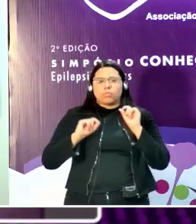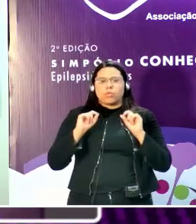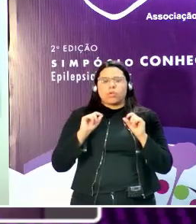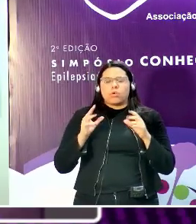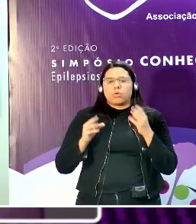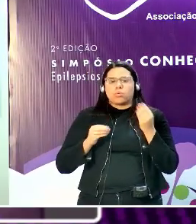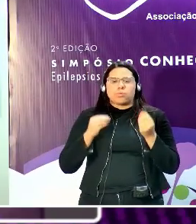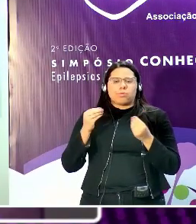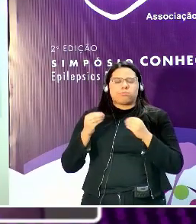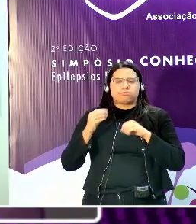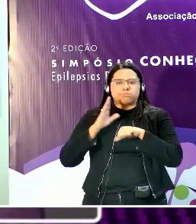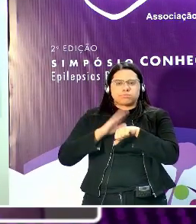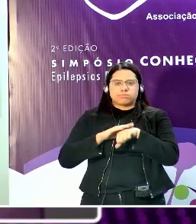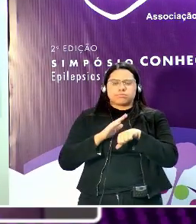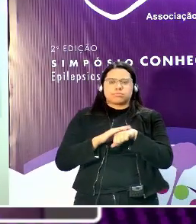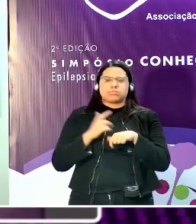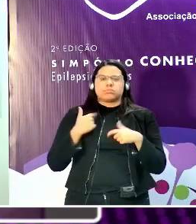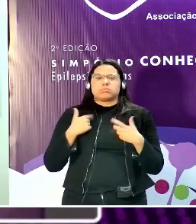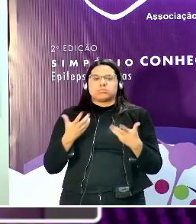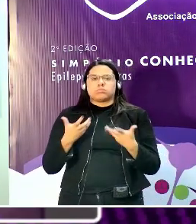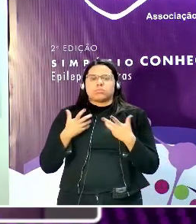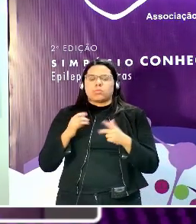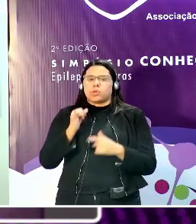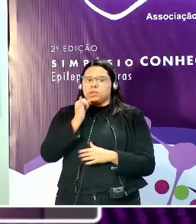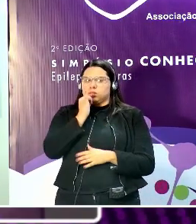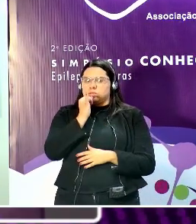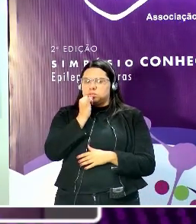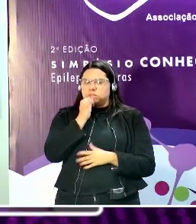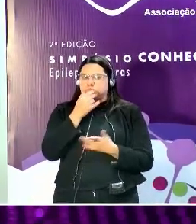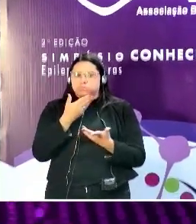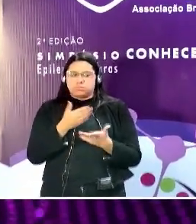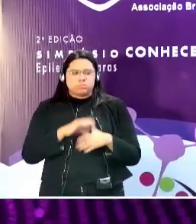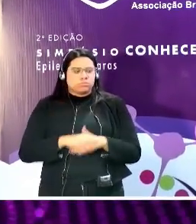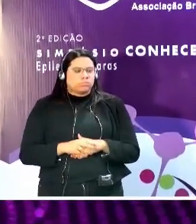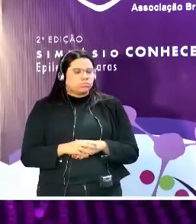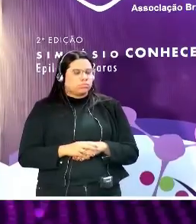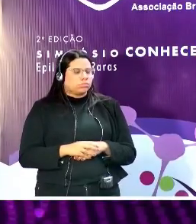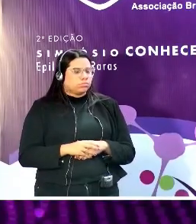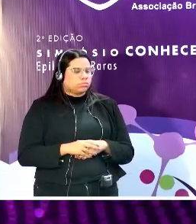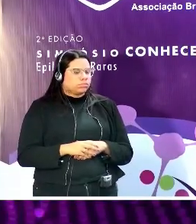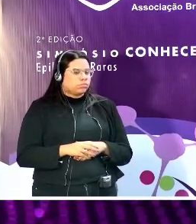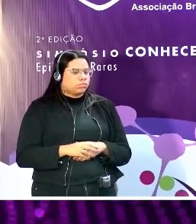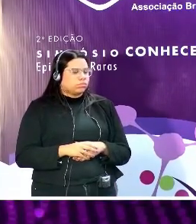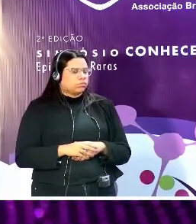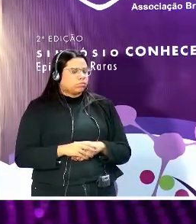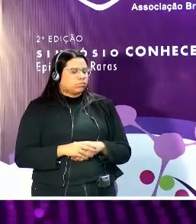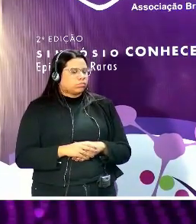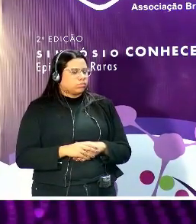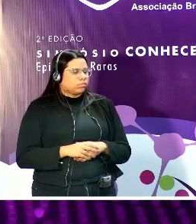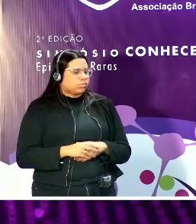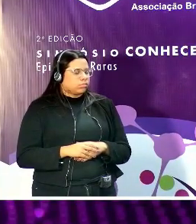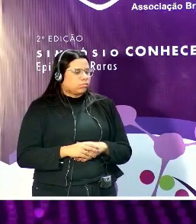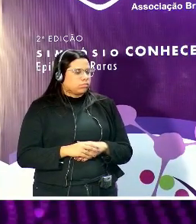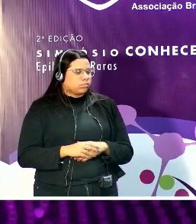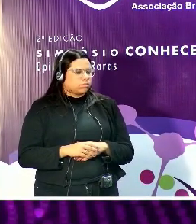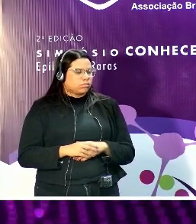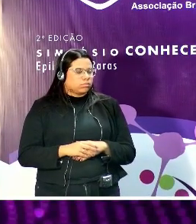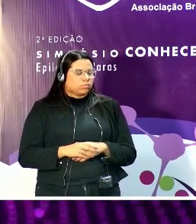função. Eu gostaria de dar um exemplo. My disclosure. Esse aqui é a